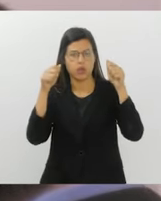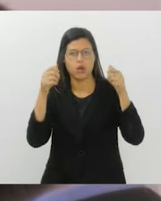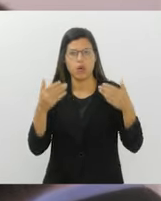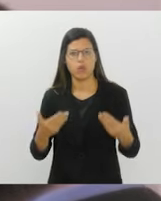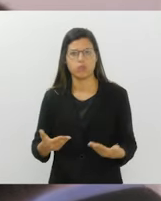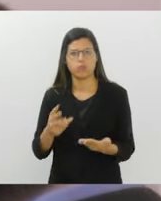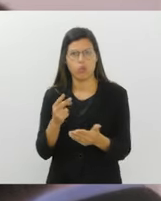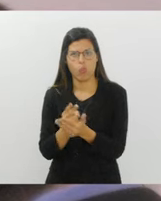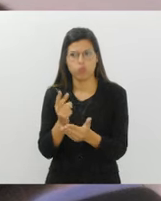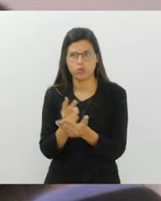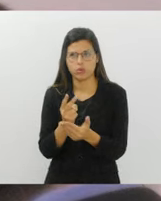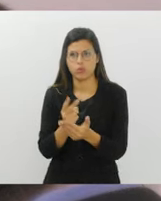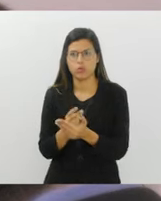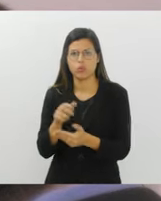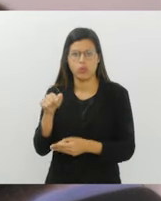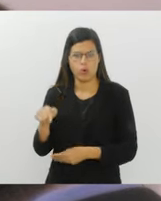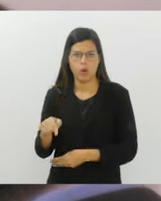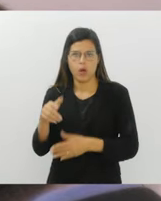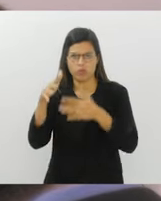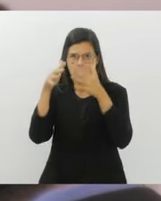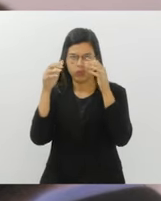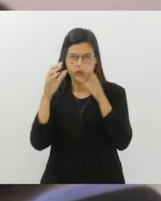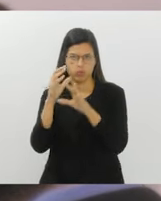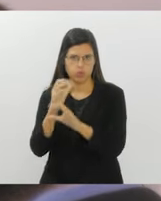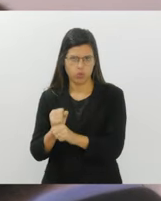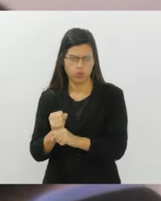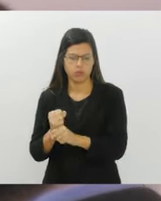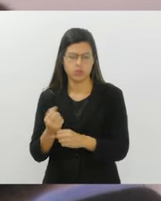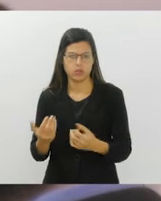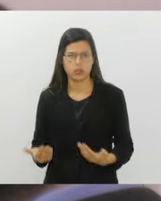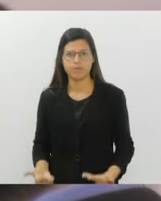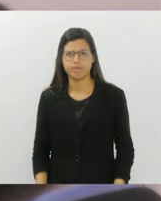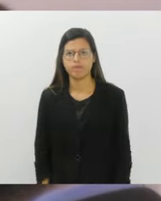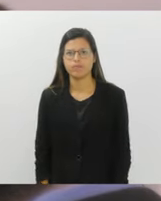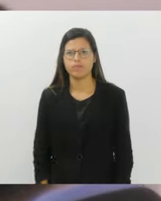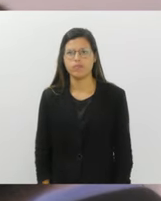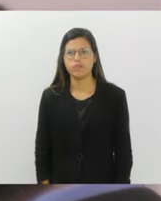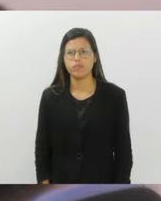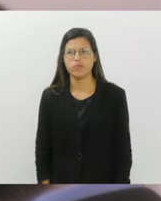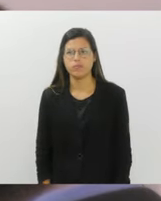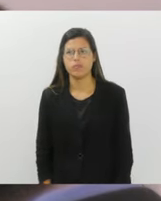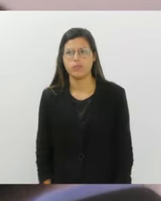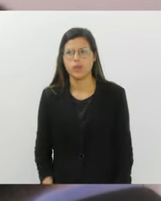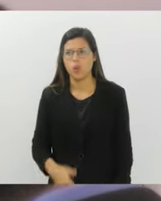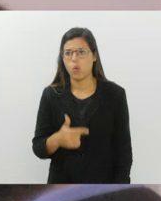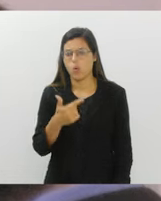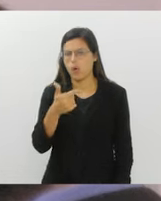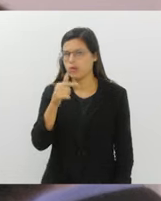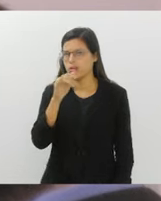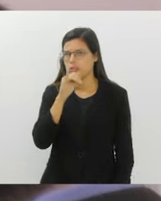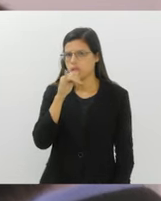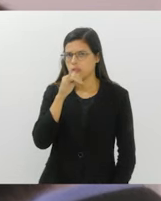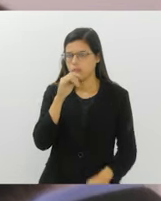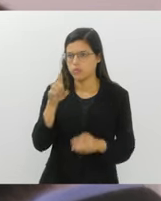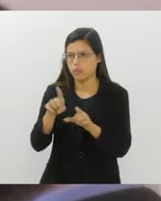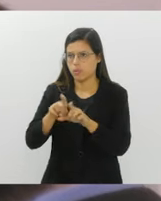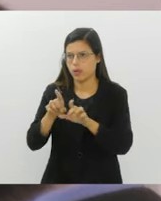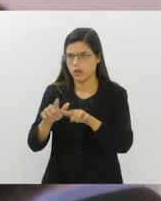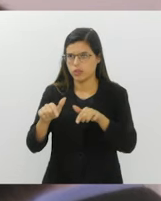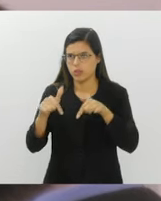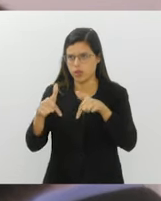continua lá na Corte de Contas, né? Então, Um outro exemplo também de atuação no